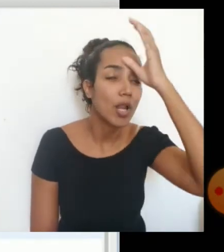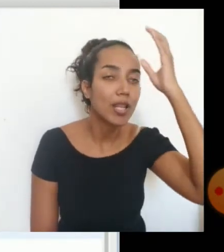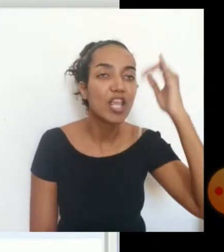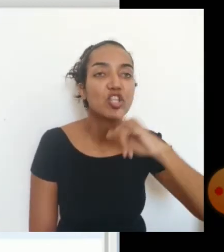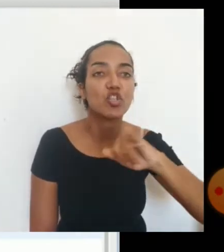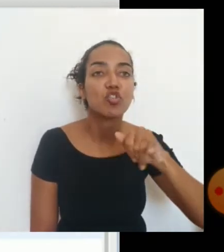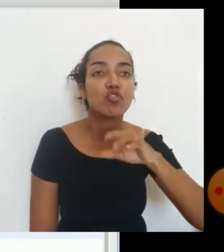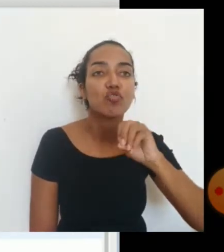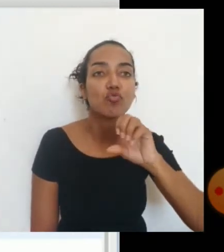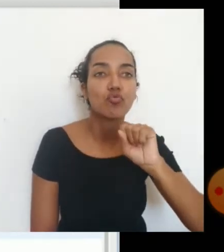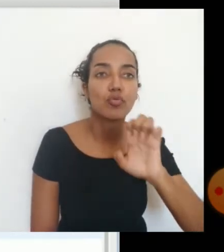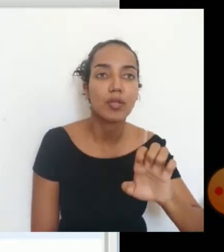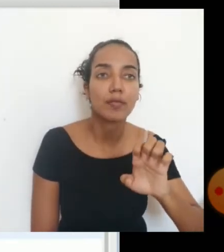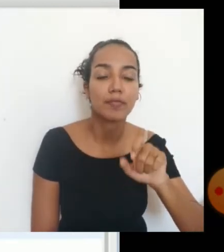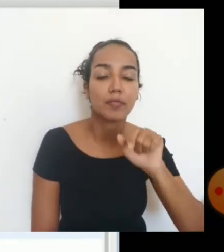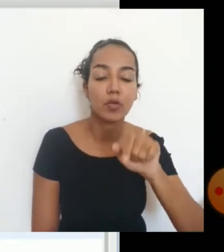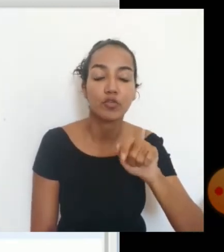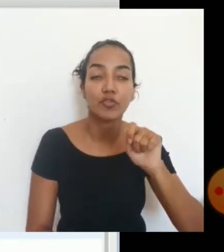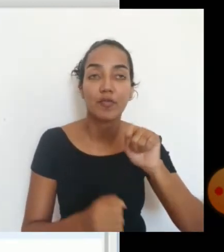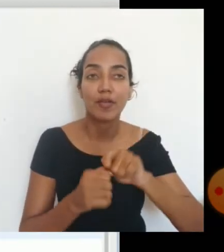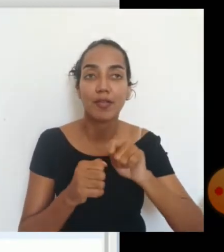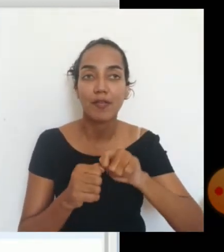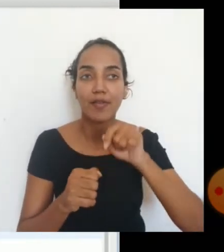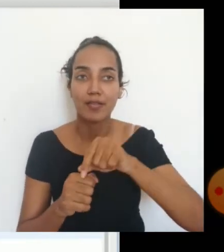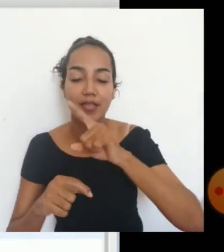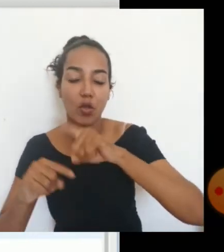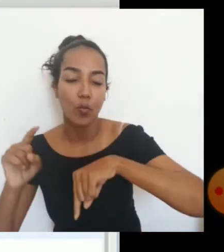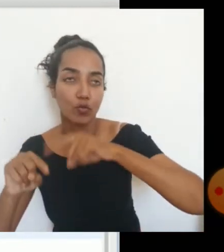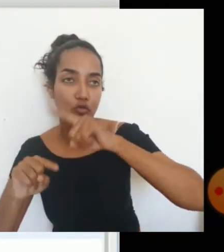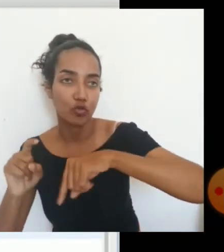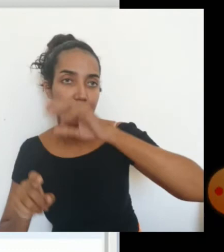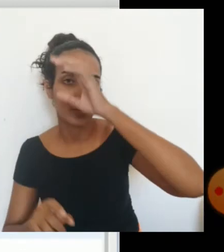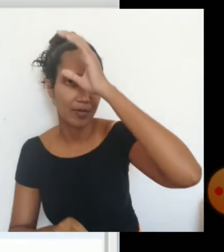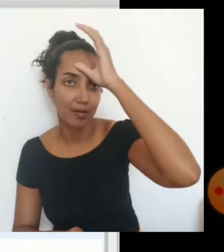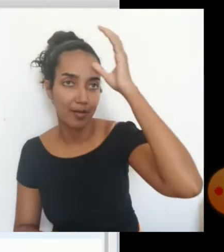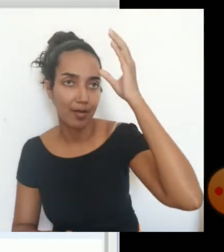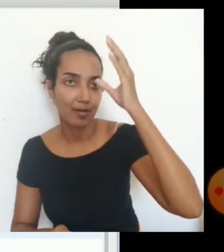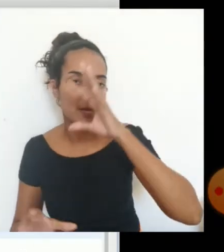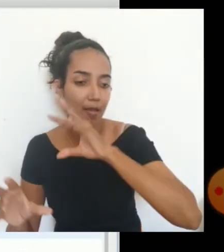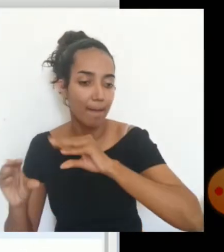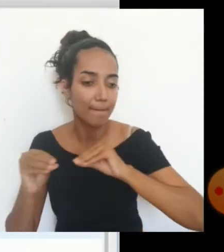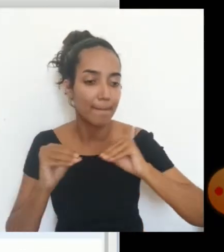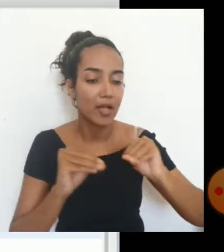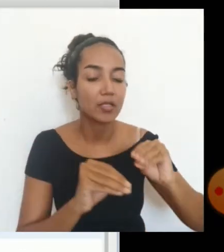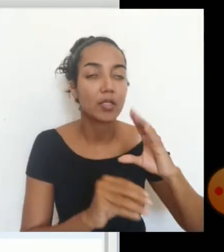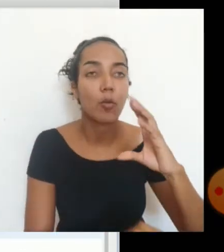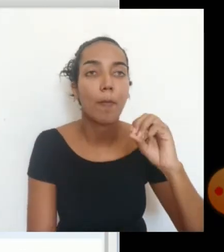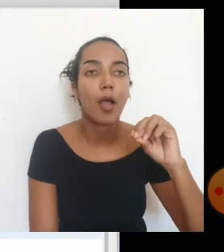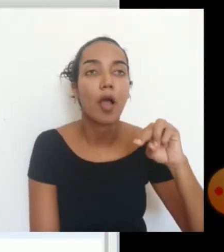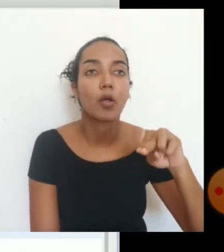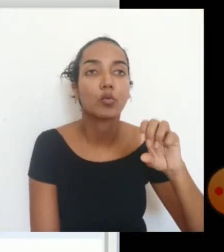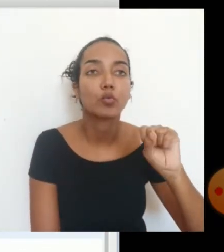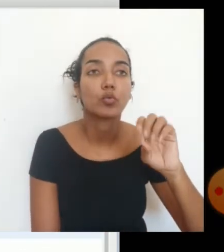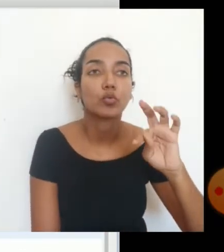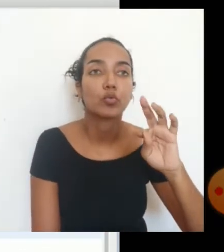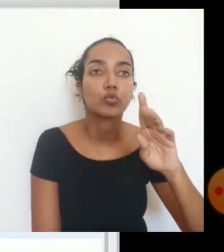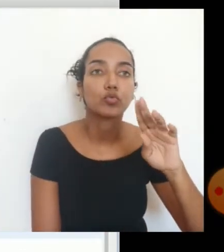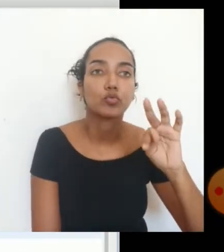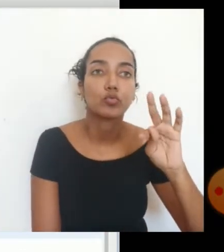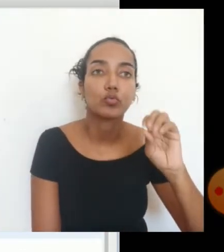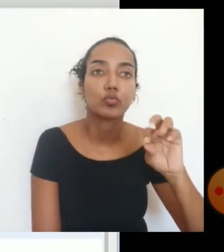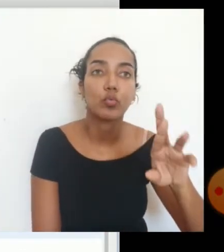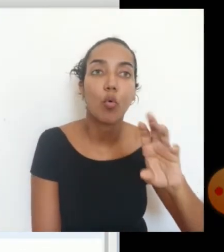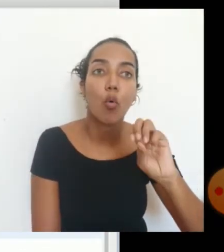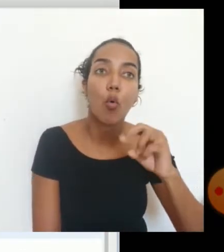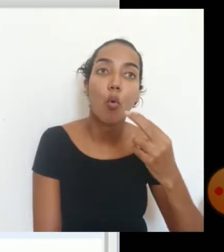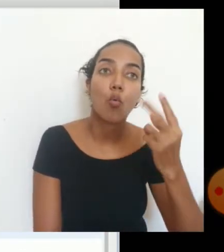cliente, para o construtor da classe conta, ou usando o método setTitular. Eu vou mostrar aqui das duas formas. Vamos lá. Primeiro eu vou